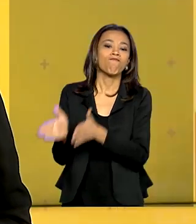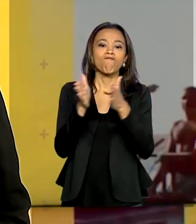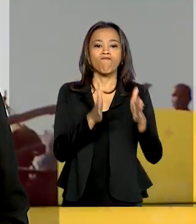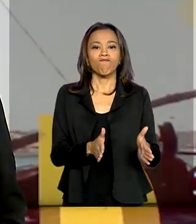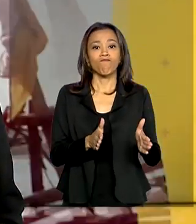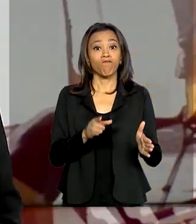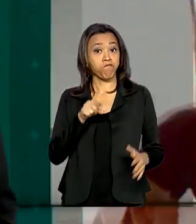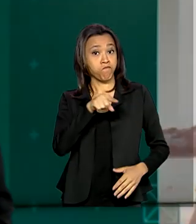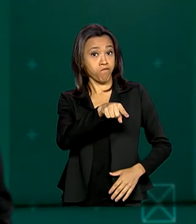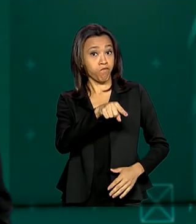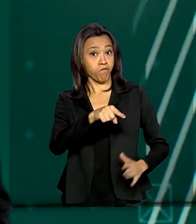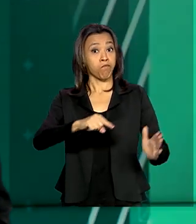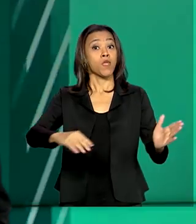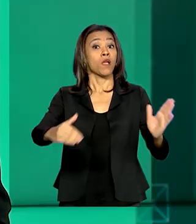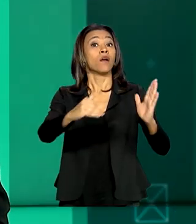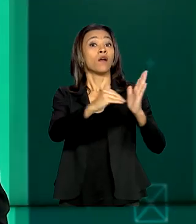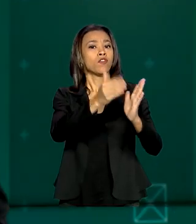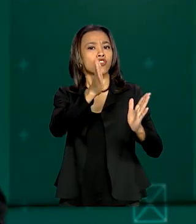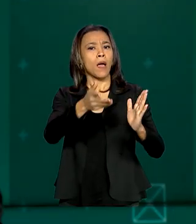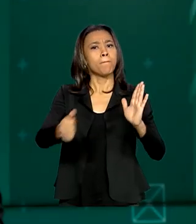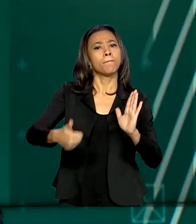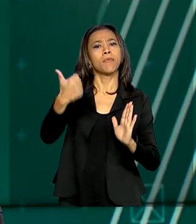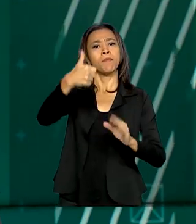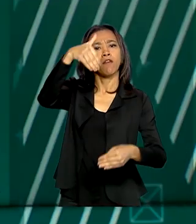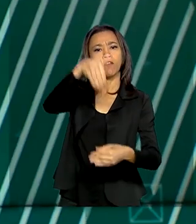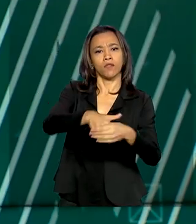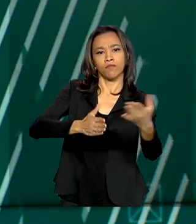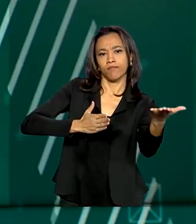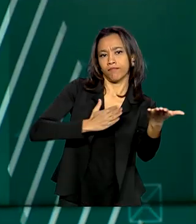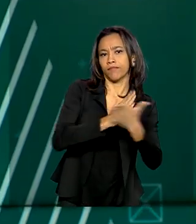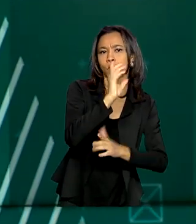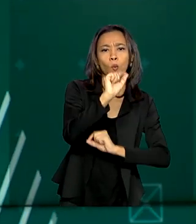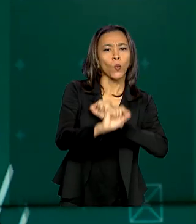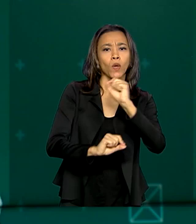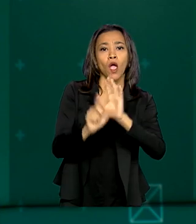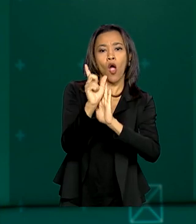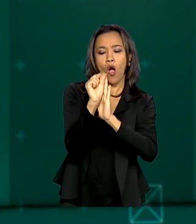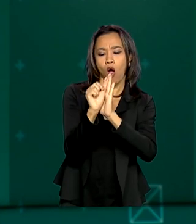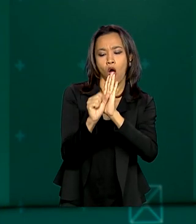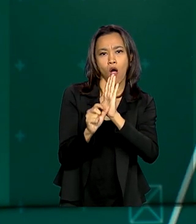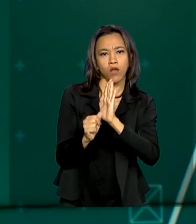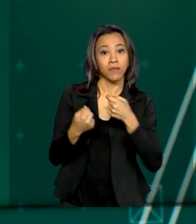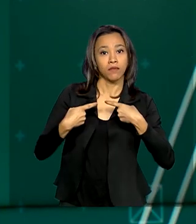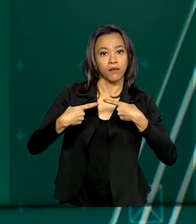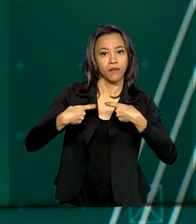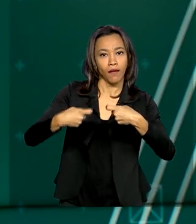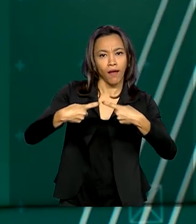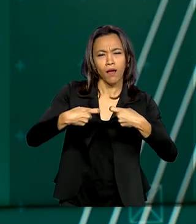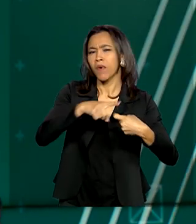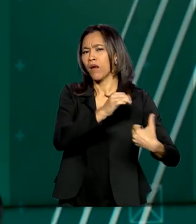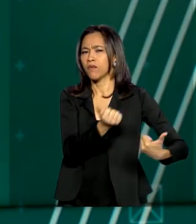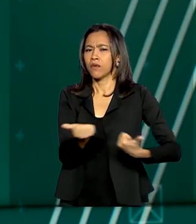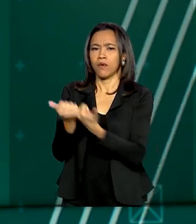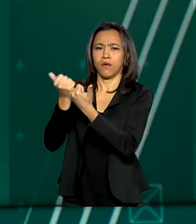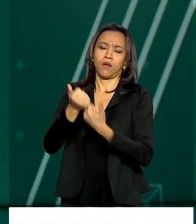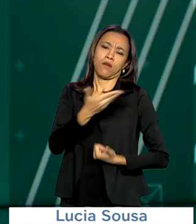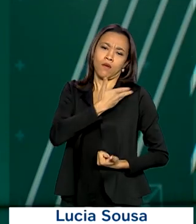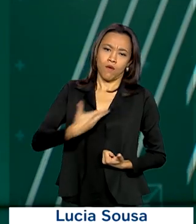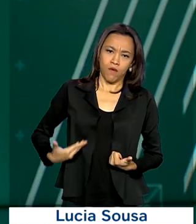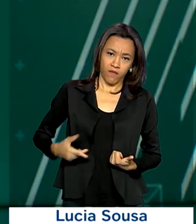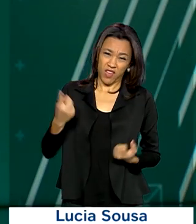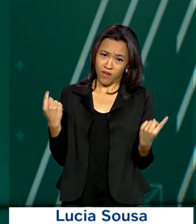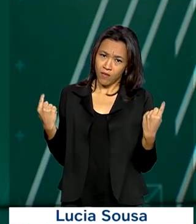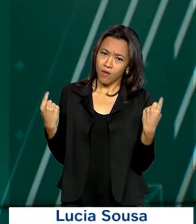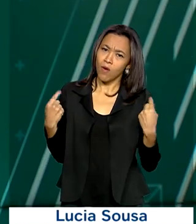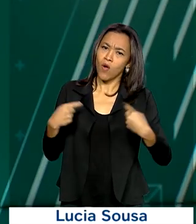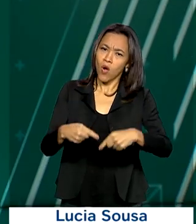O Senado aprovou em primeiro turno o chamado Orçamento de Guerra, para facilitar os gastos do governo no combate à pandemia